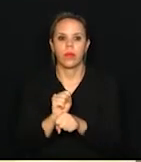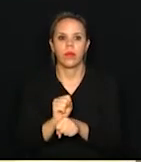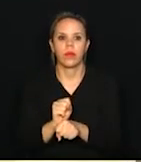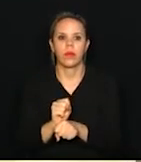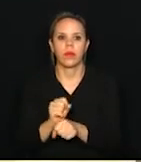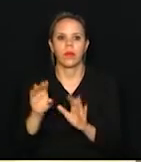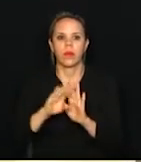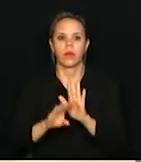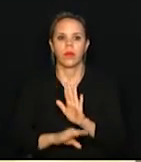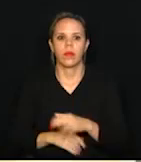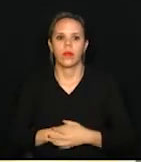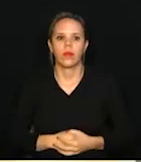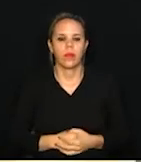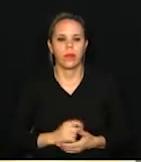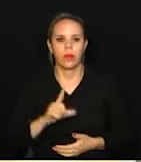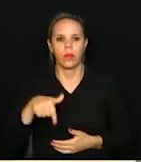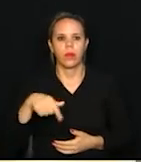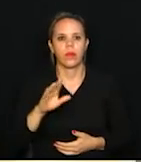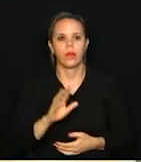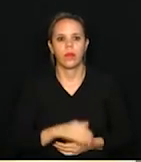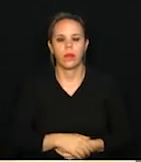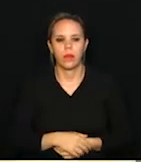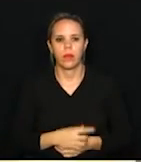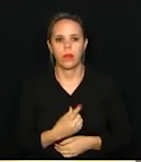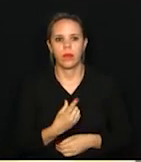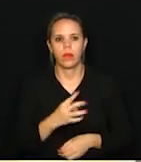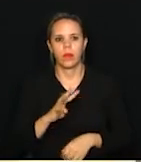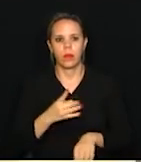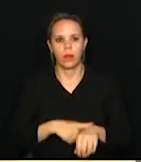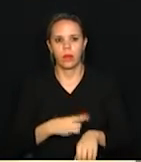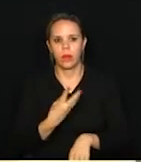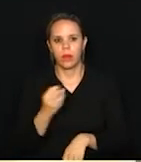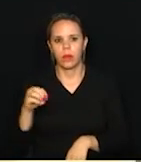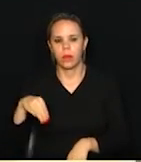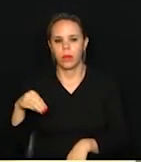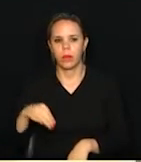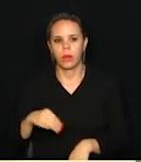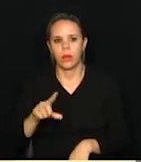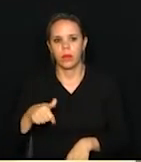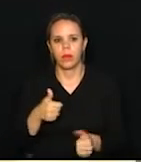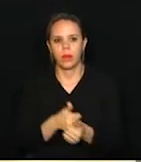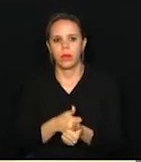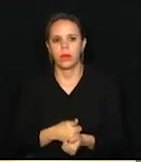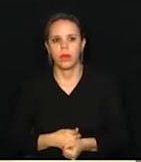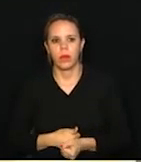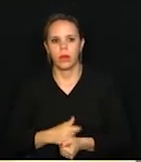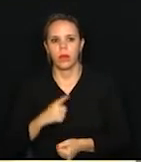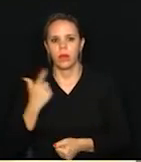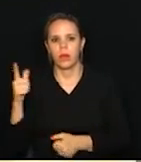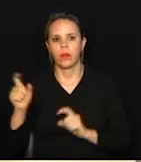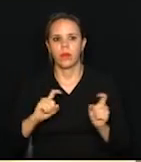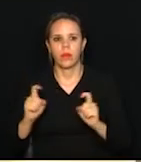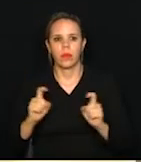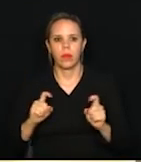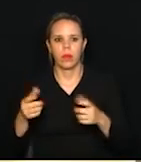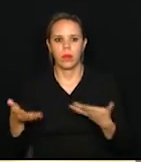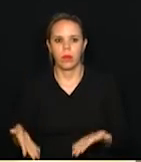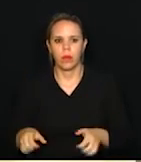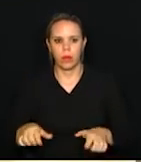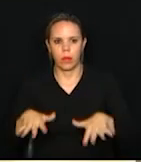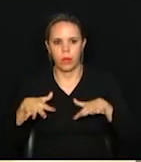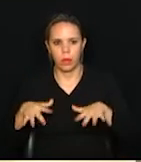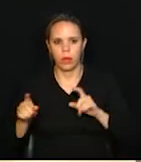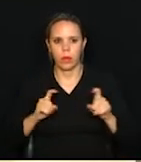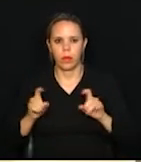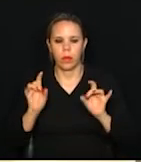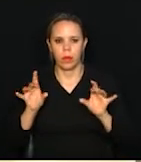na programação, que logo mais às 16 horas e 30 minutos, então daqui a pouquinho, haverá uma outra atividade aqui no plenário, uma